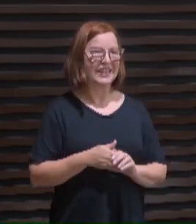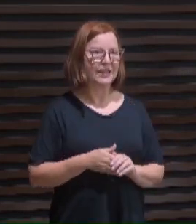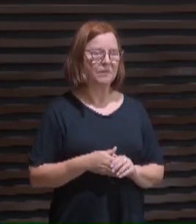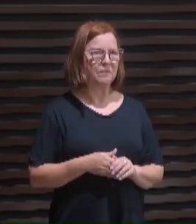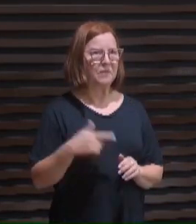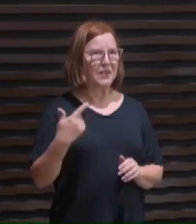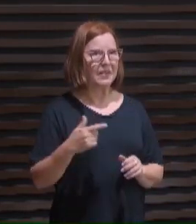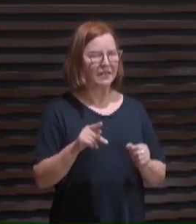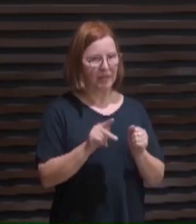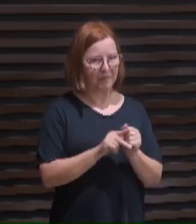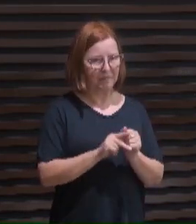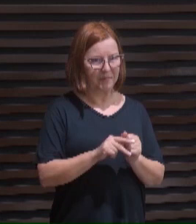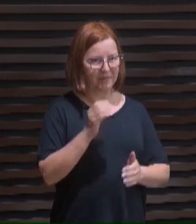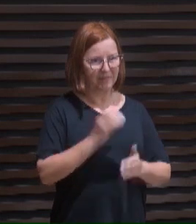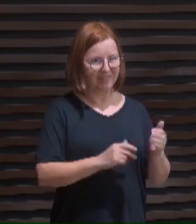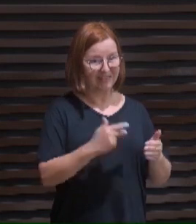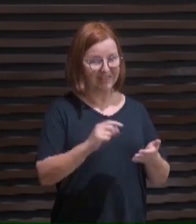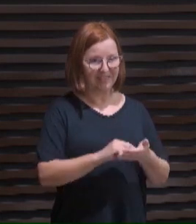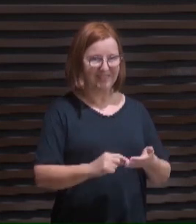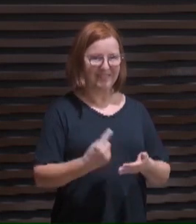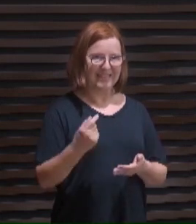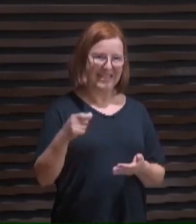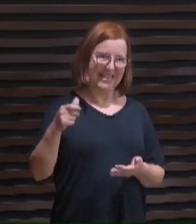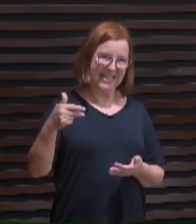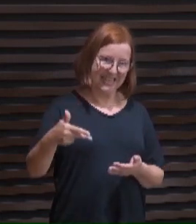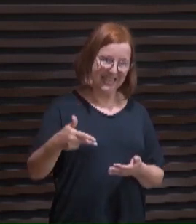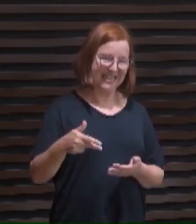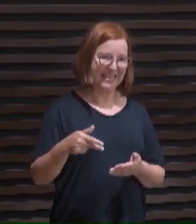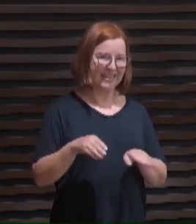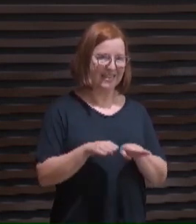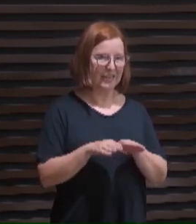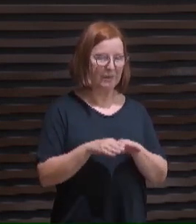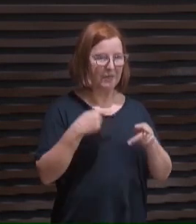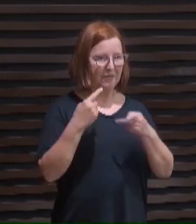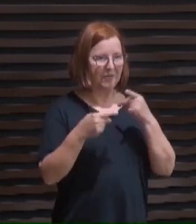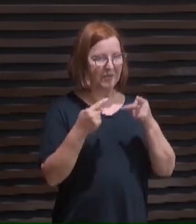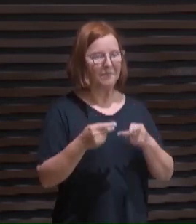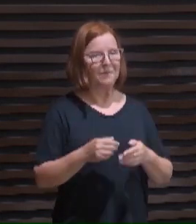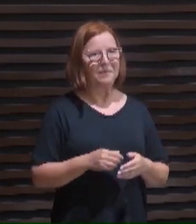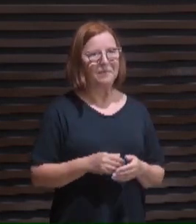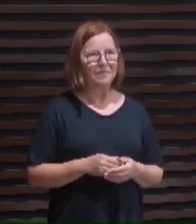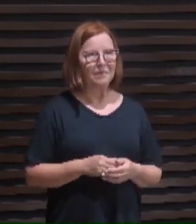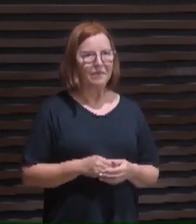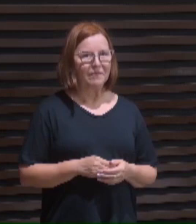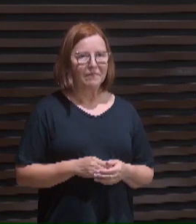Pedro 3,13, também ele vai falar isto, 2 Pedro 3,13.